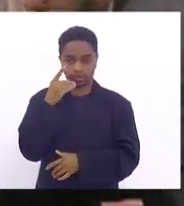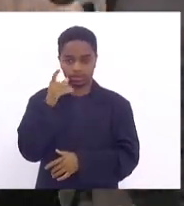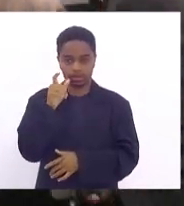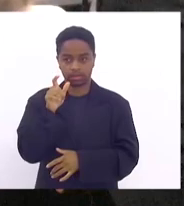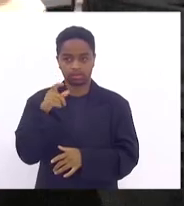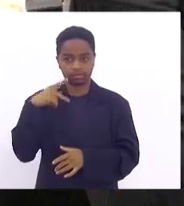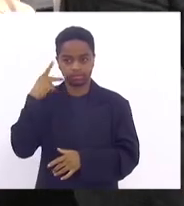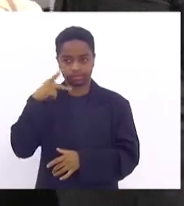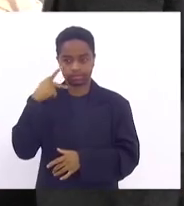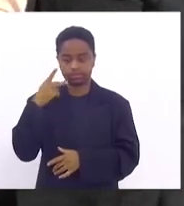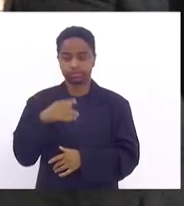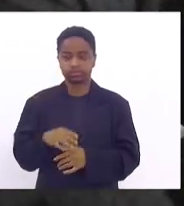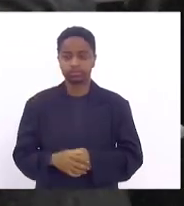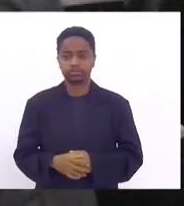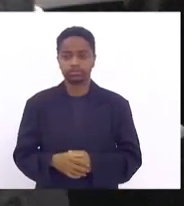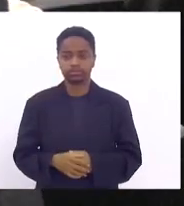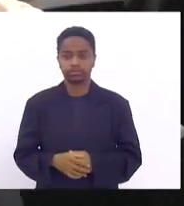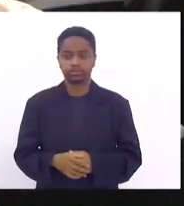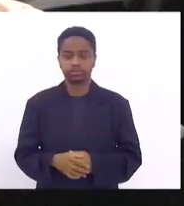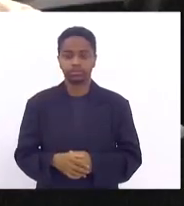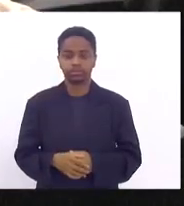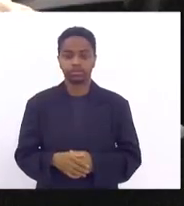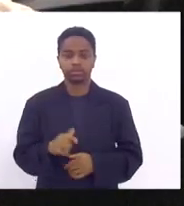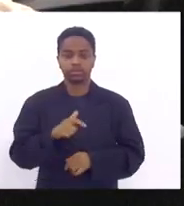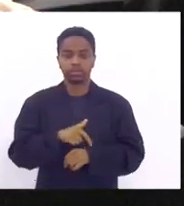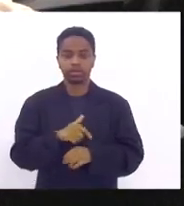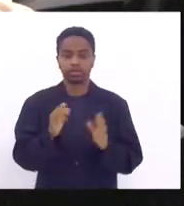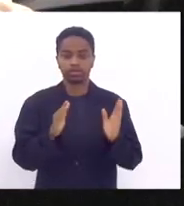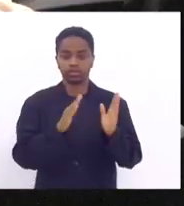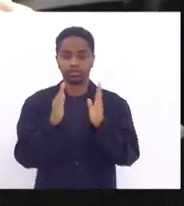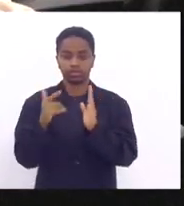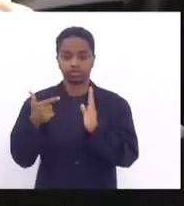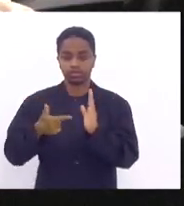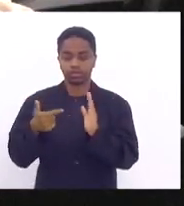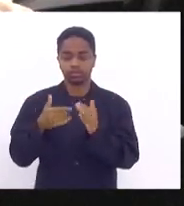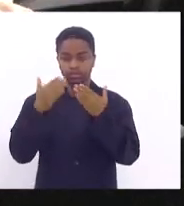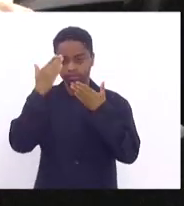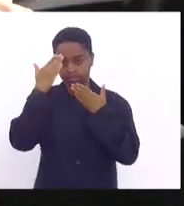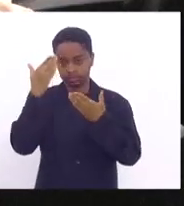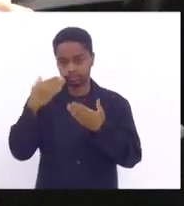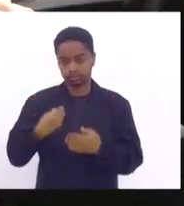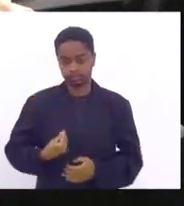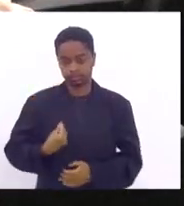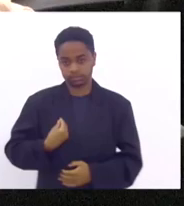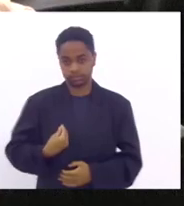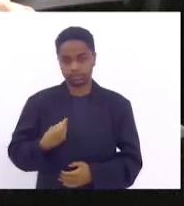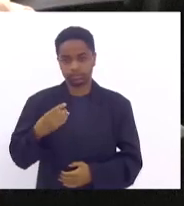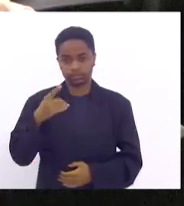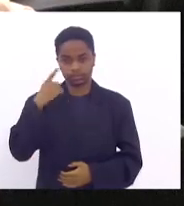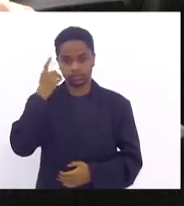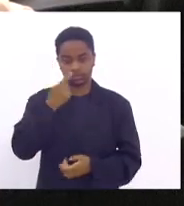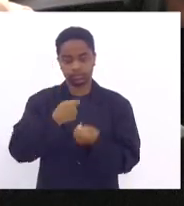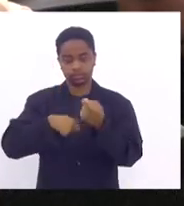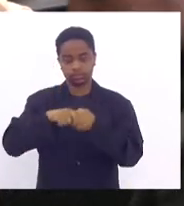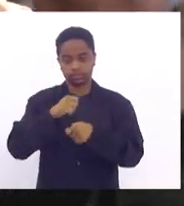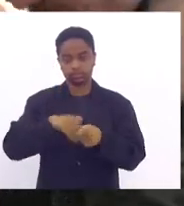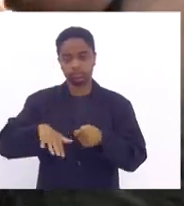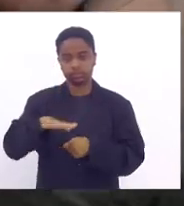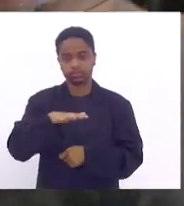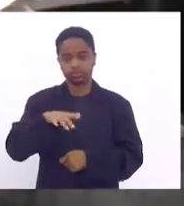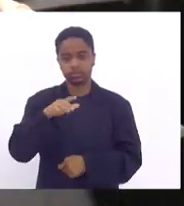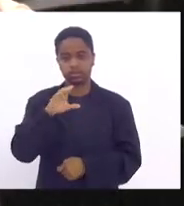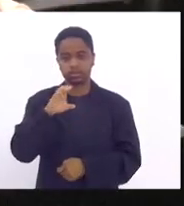parlamentar segunda parte de agradecimentos pela presença agradecer o diretor de Administração Geral o Senor